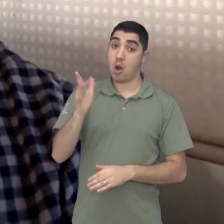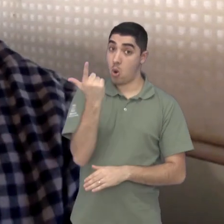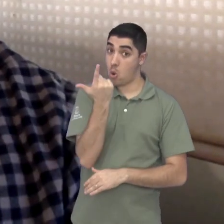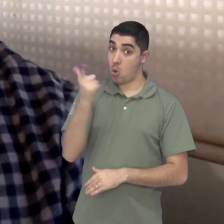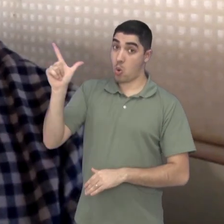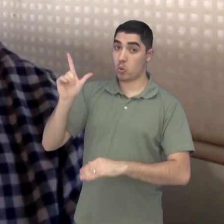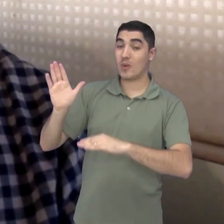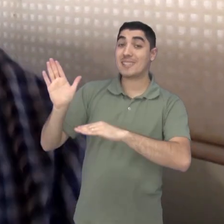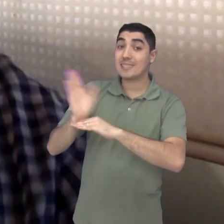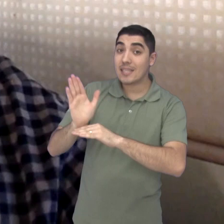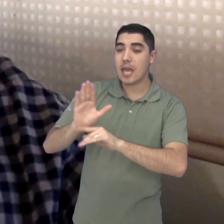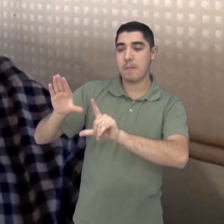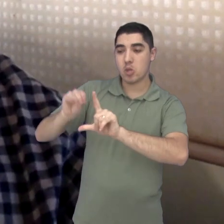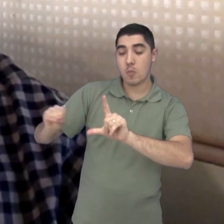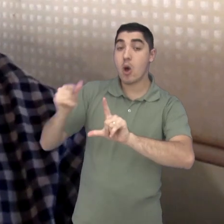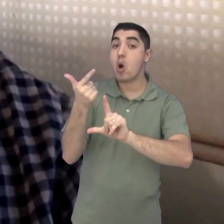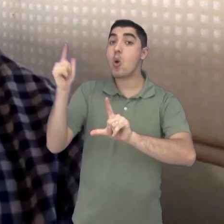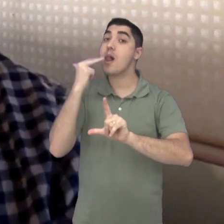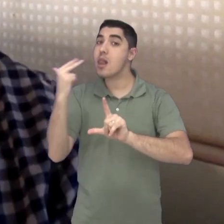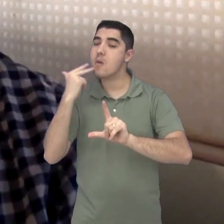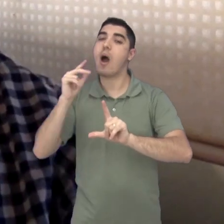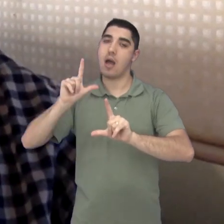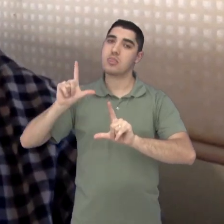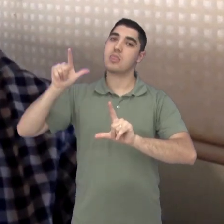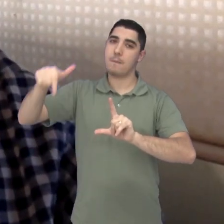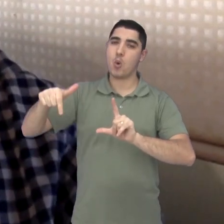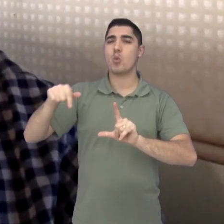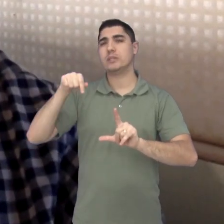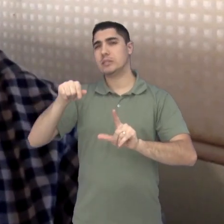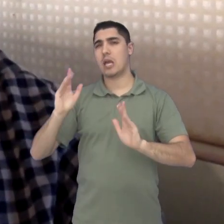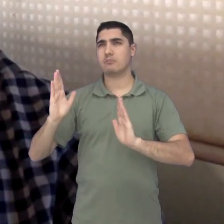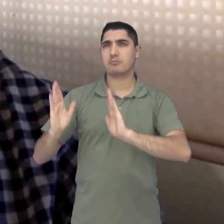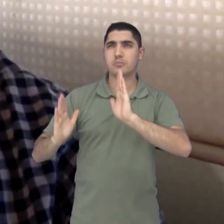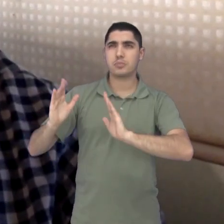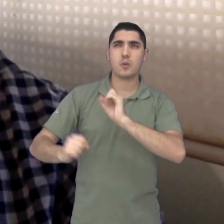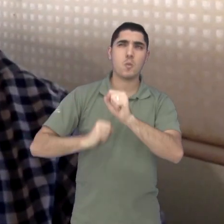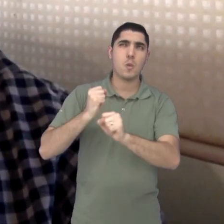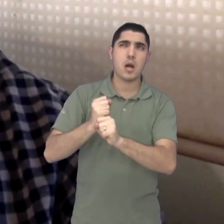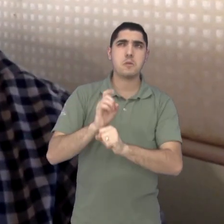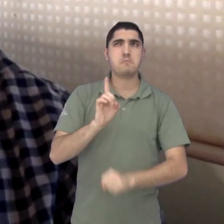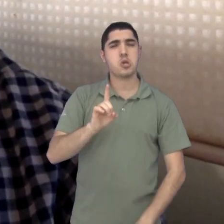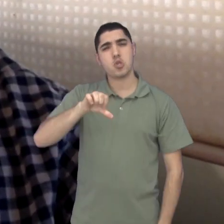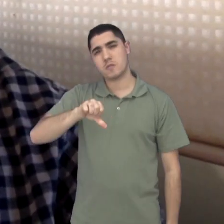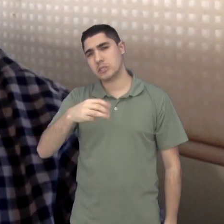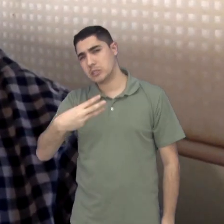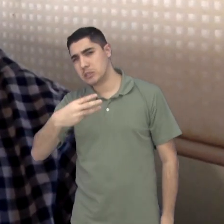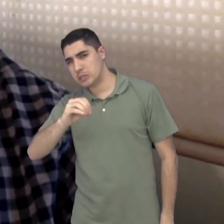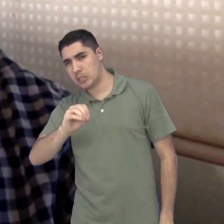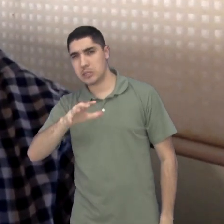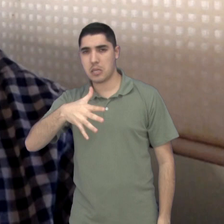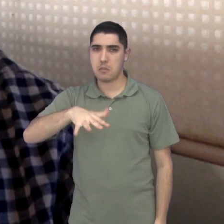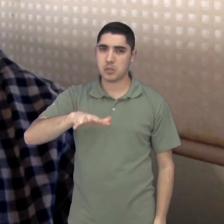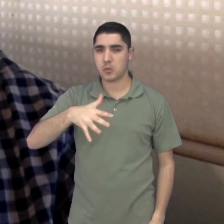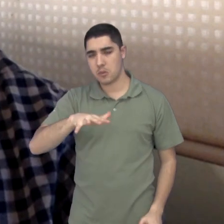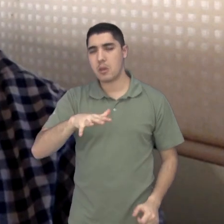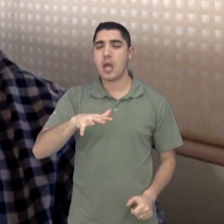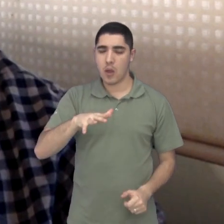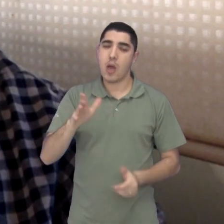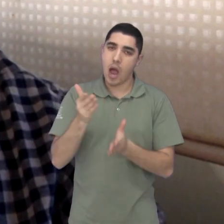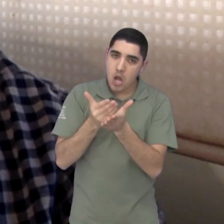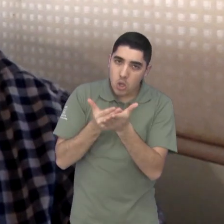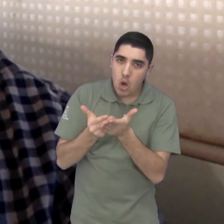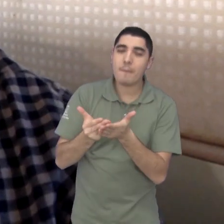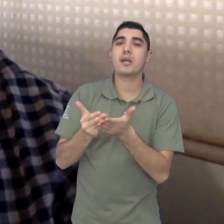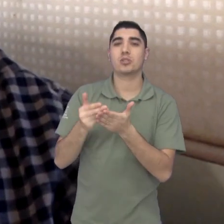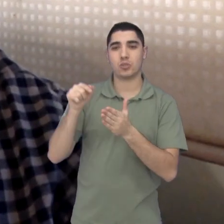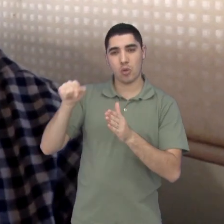língua veio um pouquinho depois, veio no começo da década de 30, quando eles começaram a